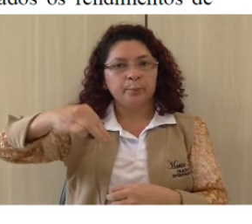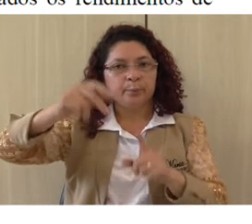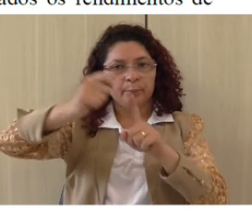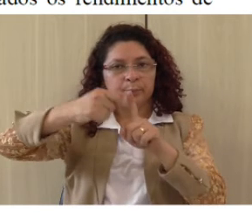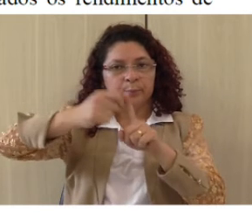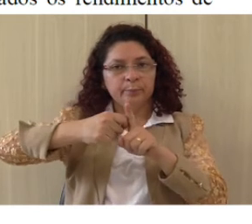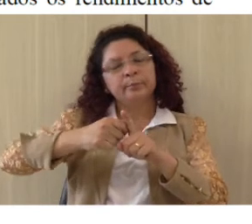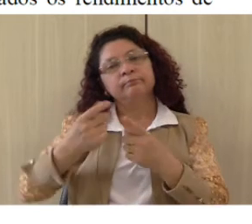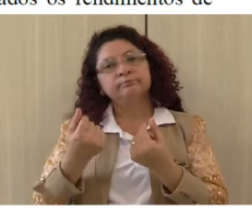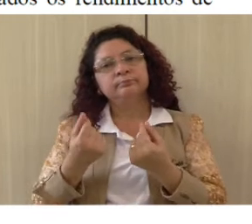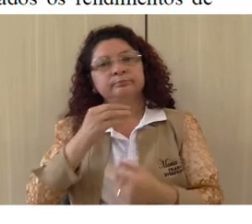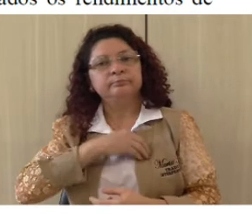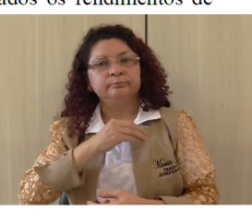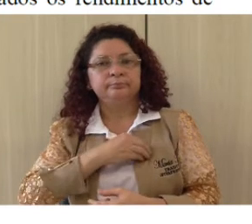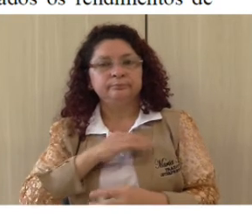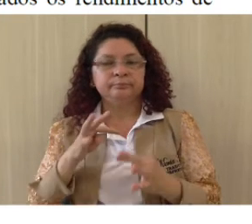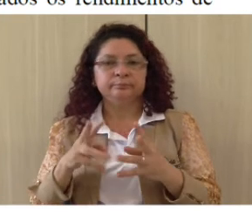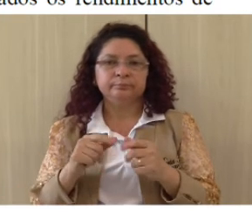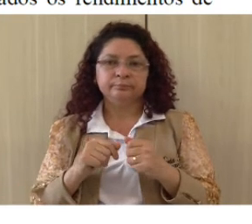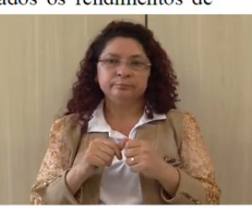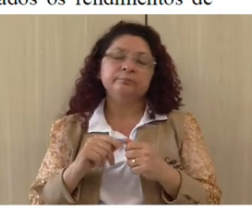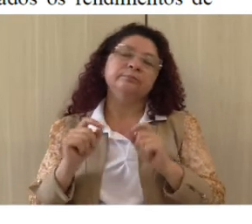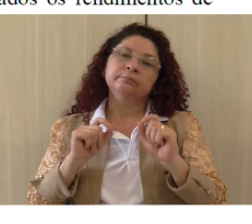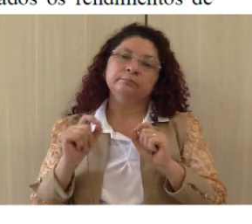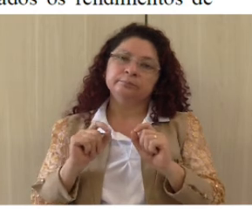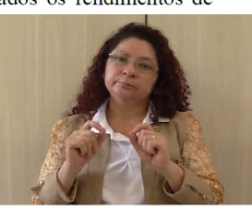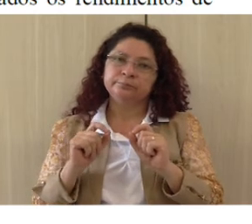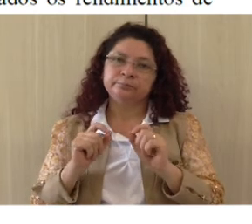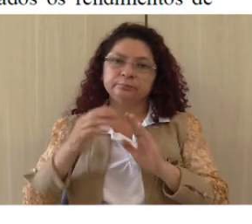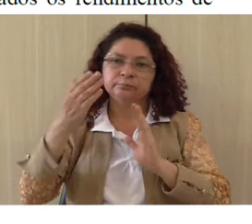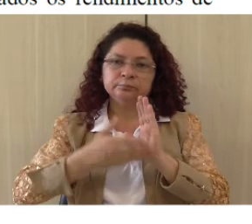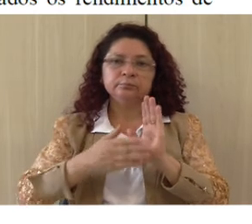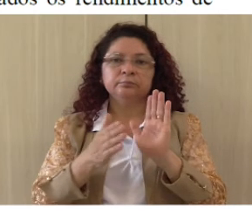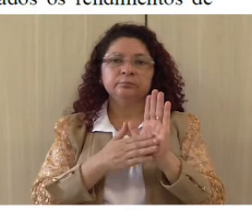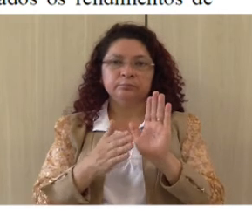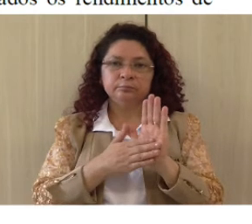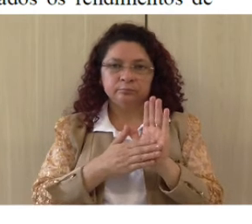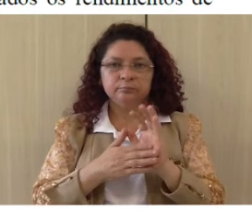mensal dos rendimentos brutos apurados após a aplicação do disposto no inciso 1º.